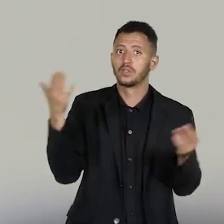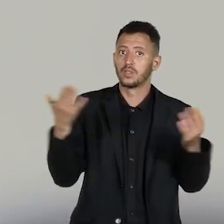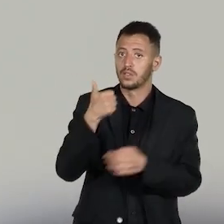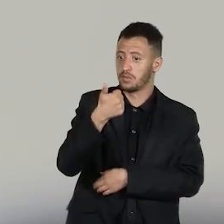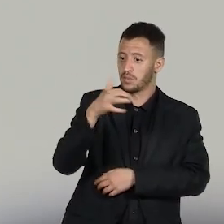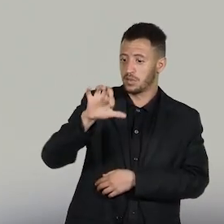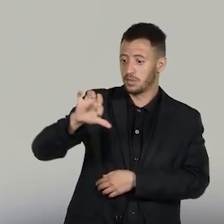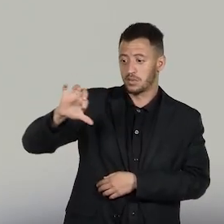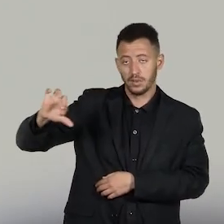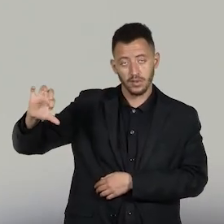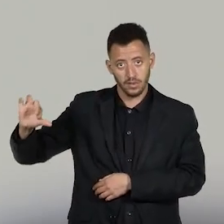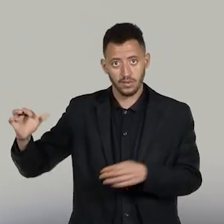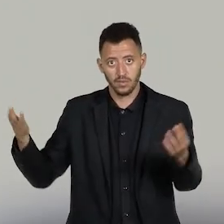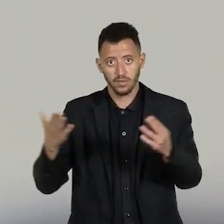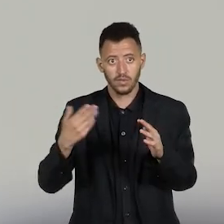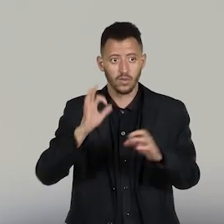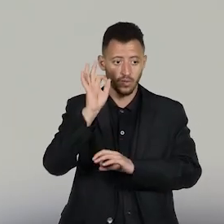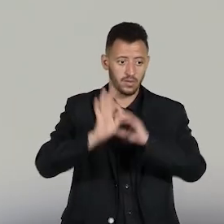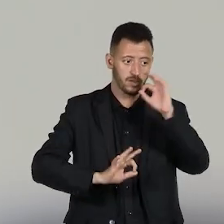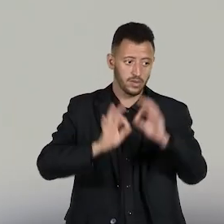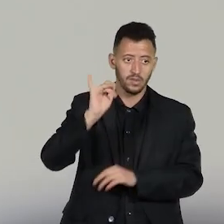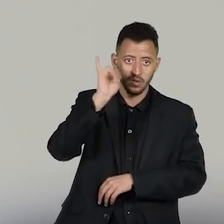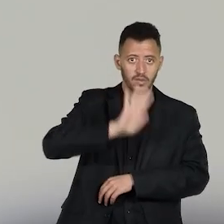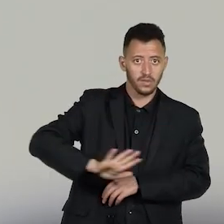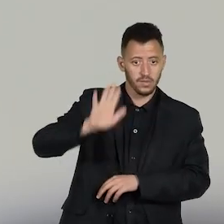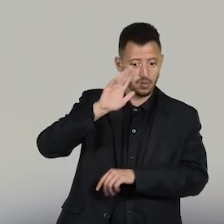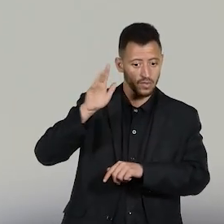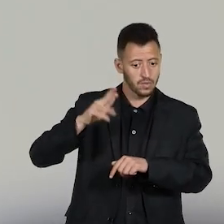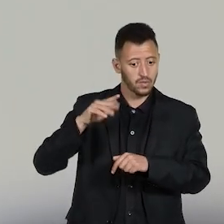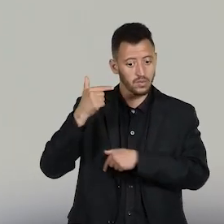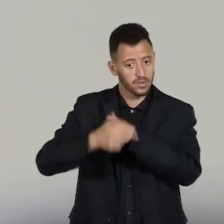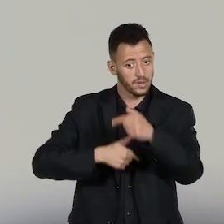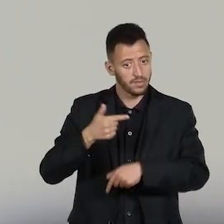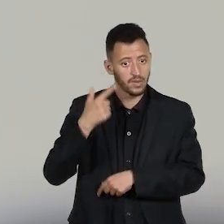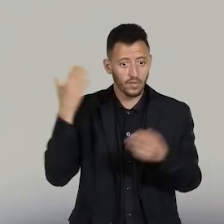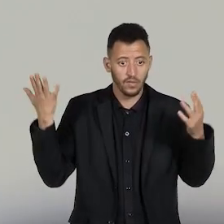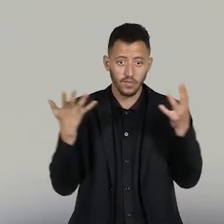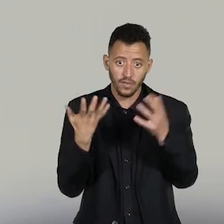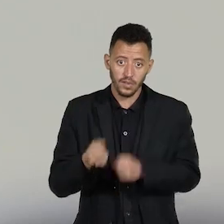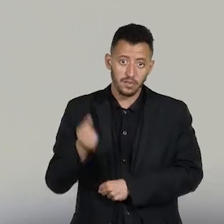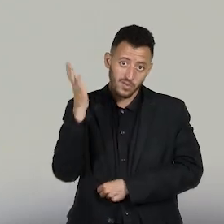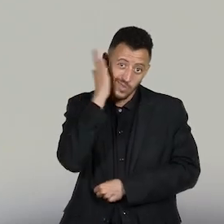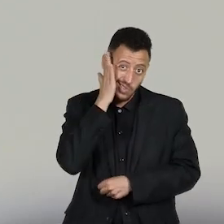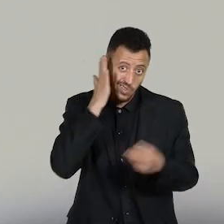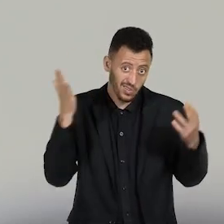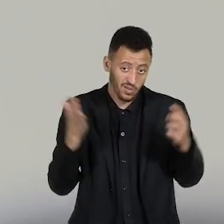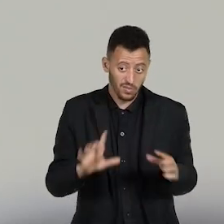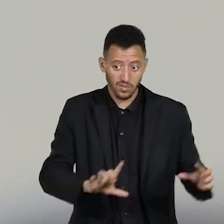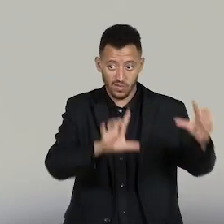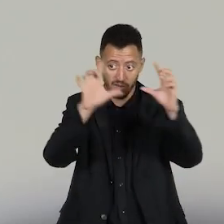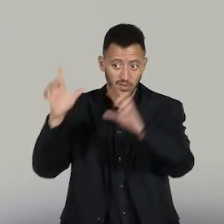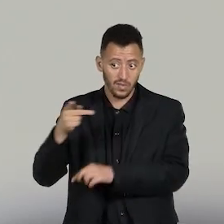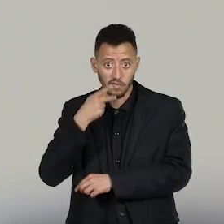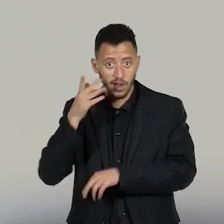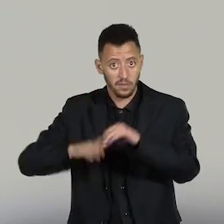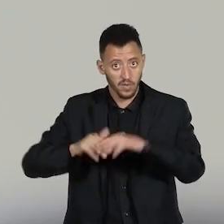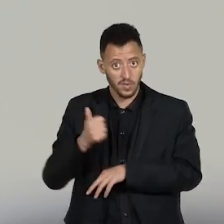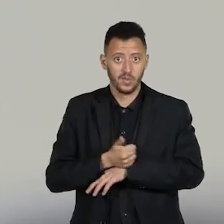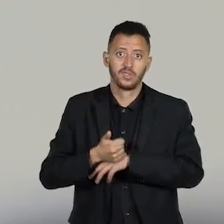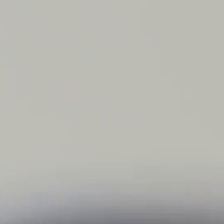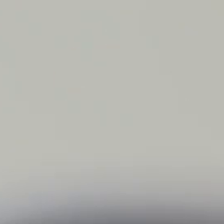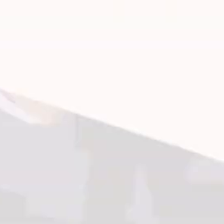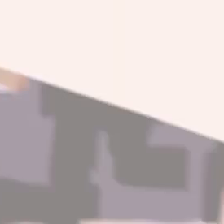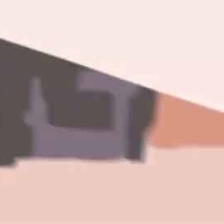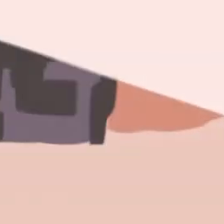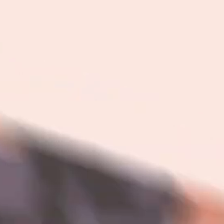em 1999 pela Organização Internacional do Trabalho? Vamos saber agora no nosso quadro Fala